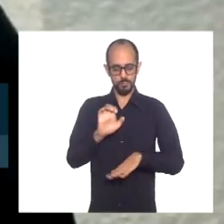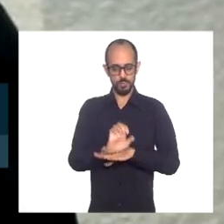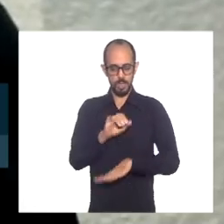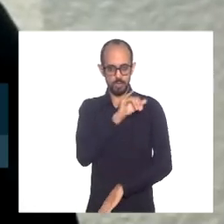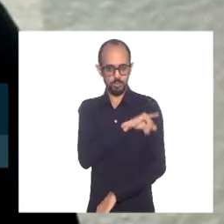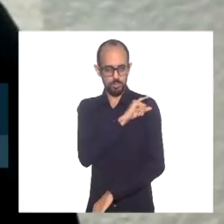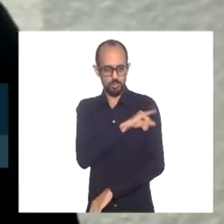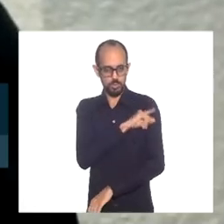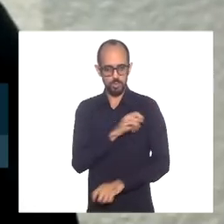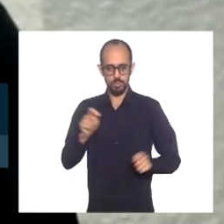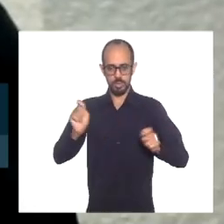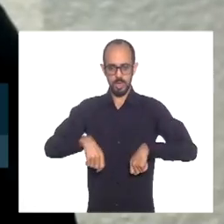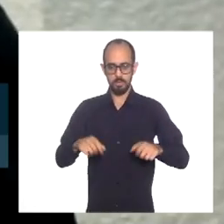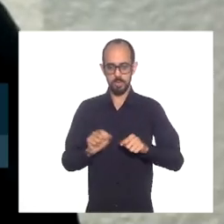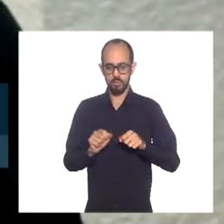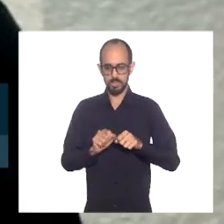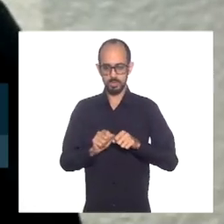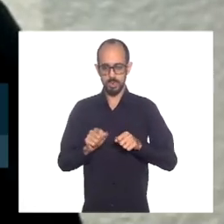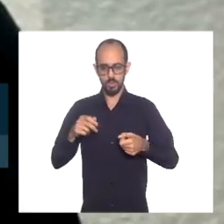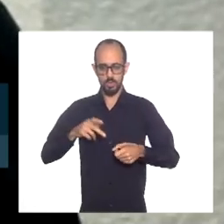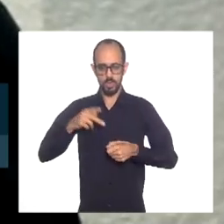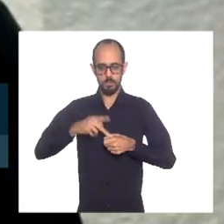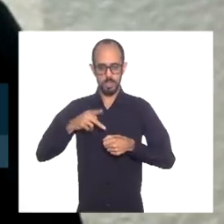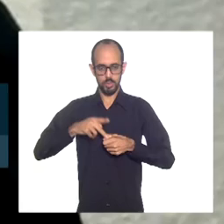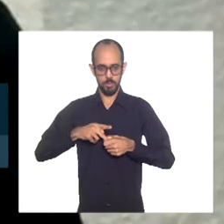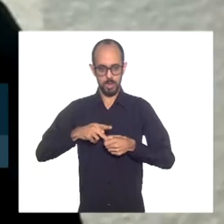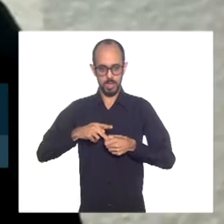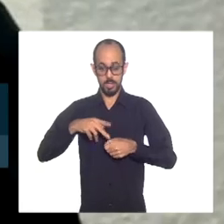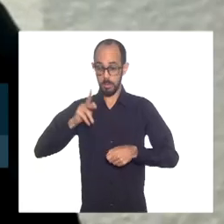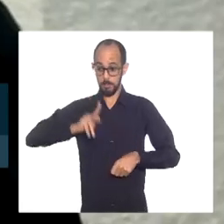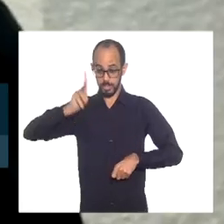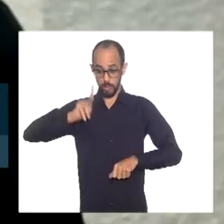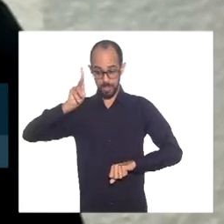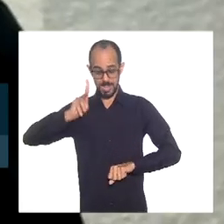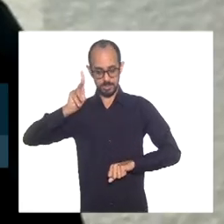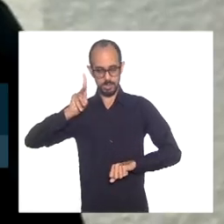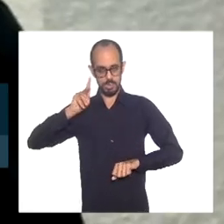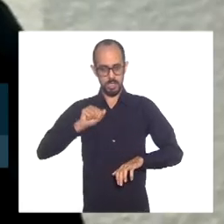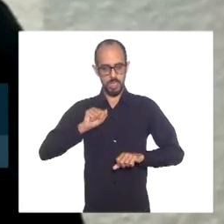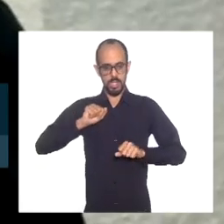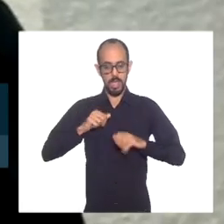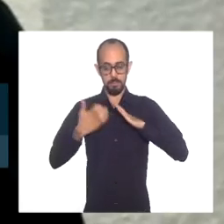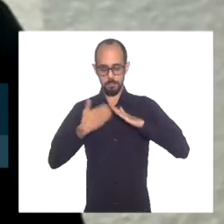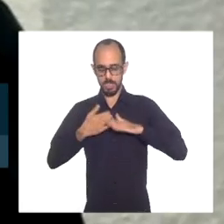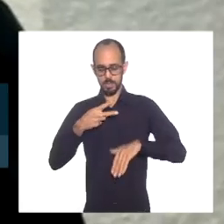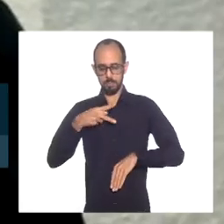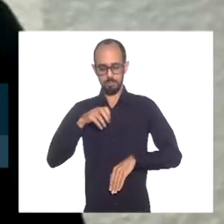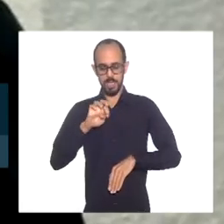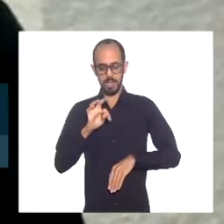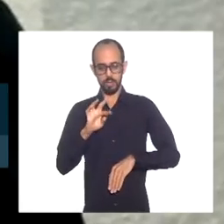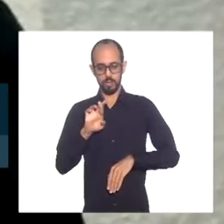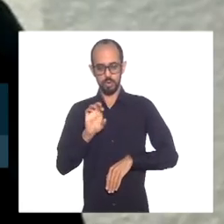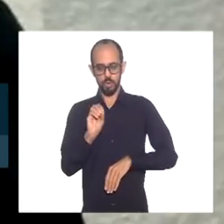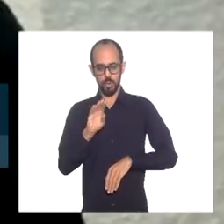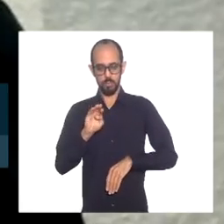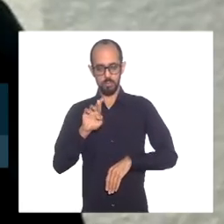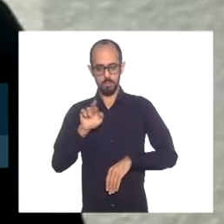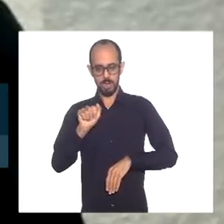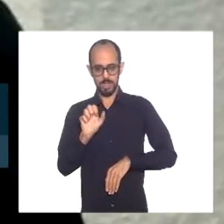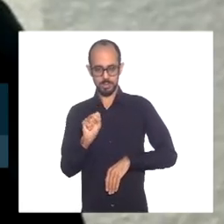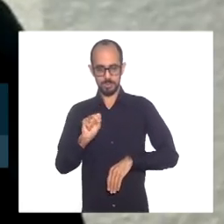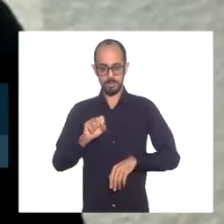podem fazer com que a Petrobras, na verdade, falando de uma forma dura, seja muito mais enclave do que uma âncora no Estado do Rio de